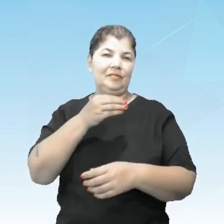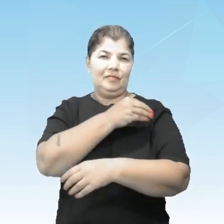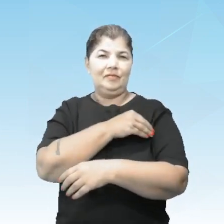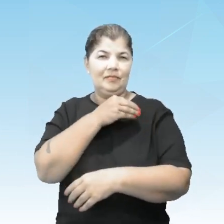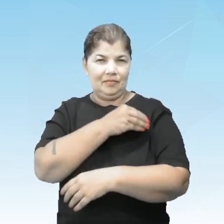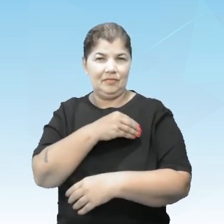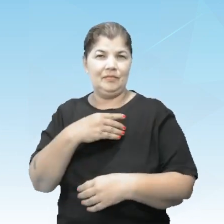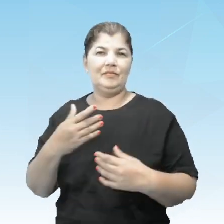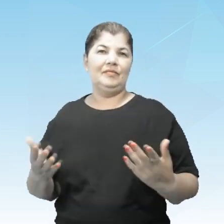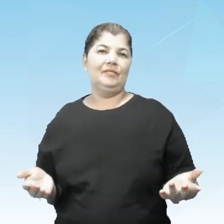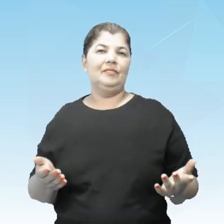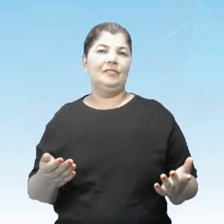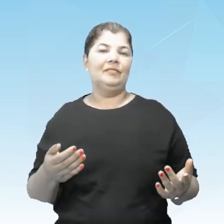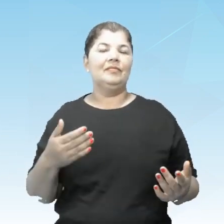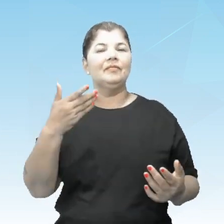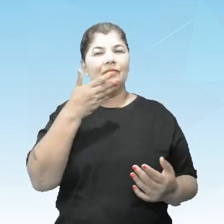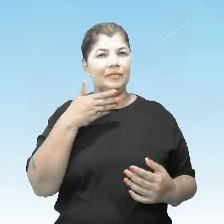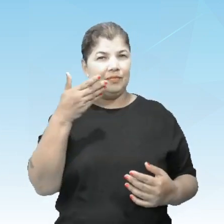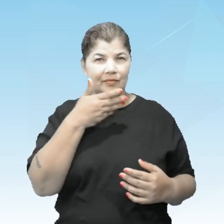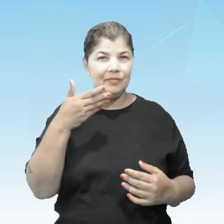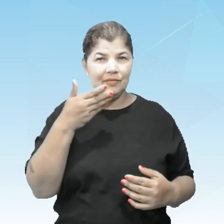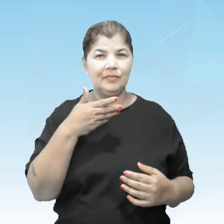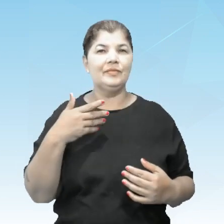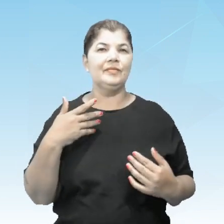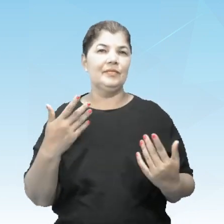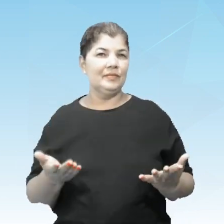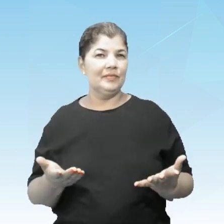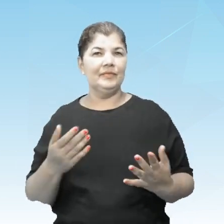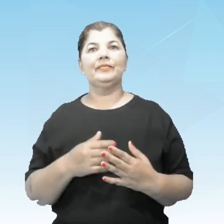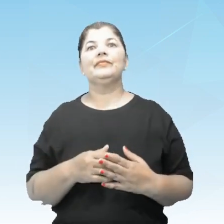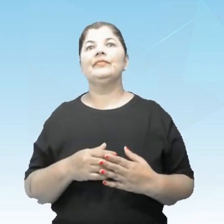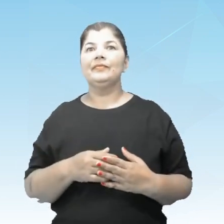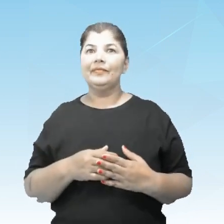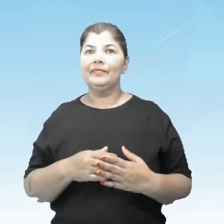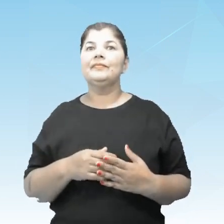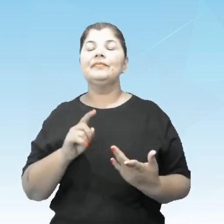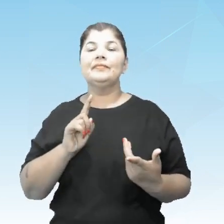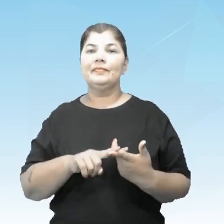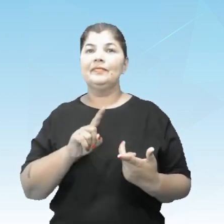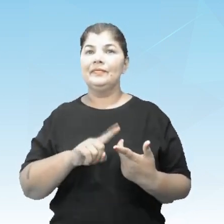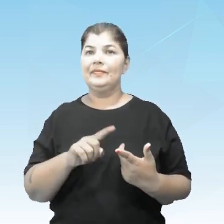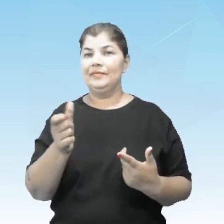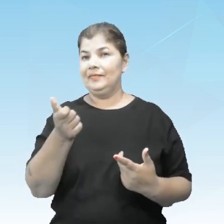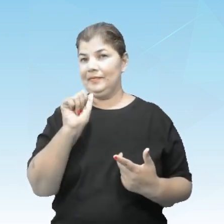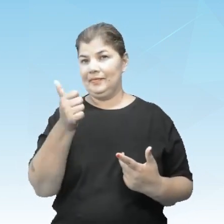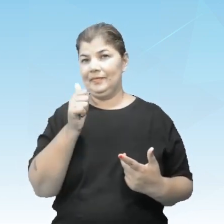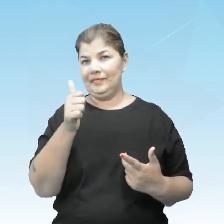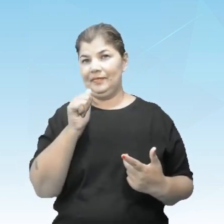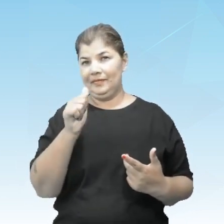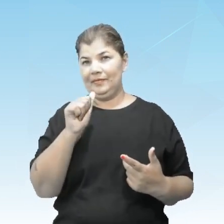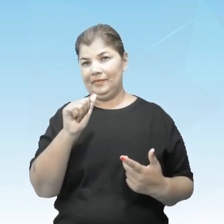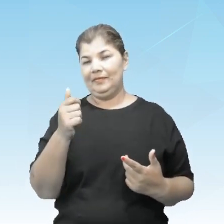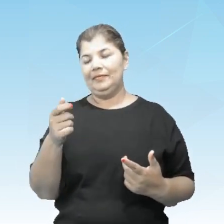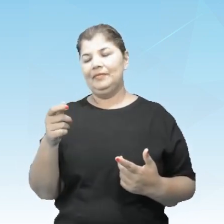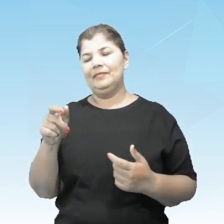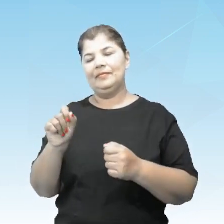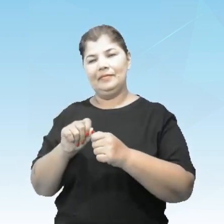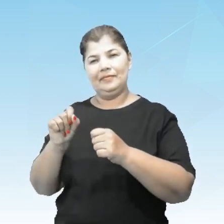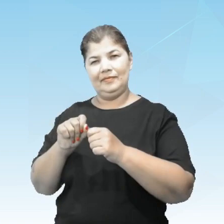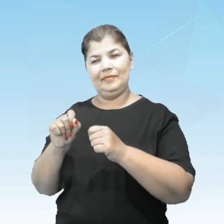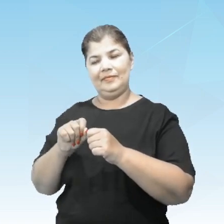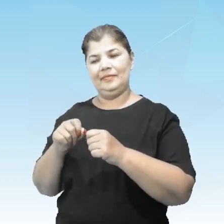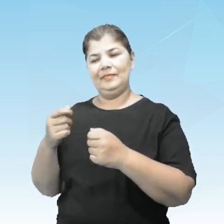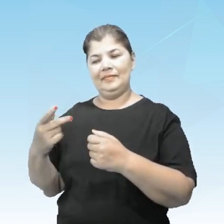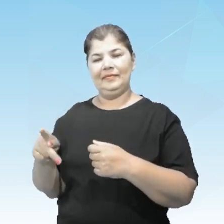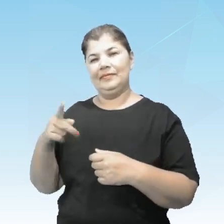algodão, açúcar, né? E rum, bebida alcoólica extraída da cana.